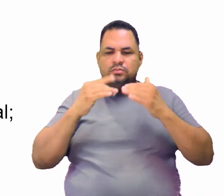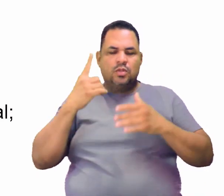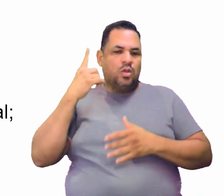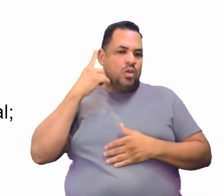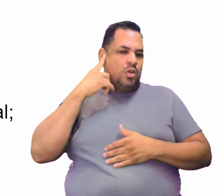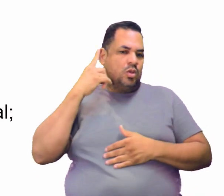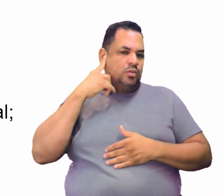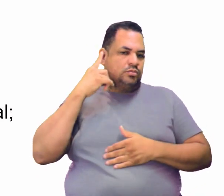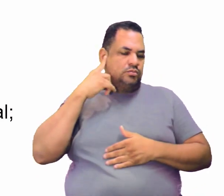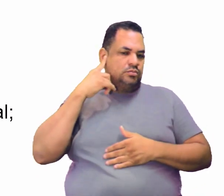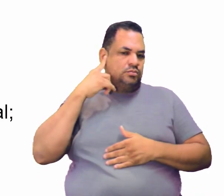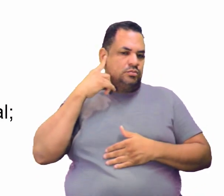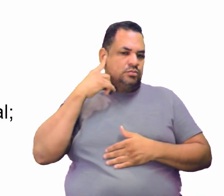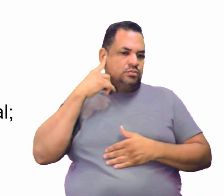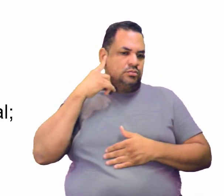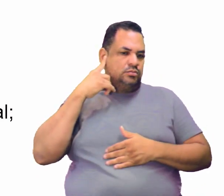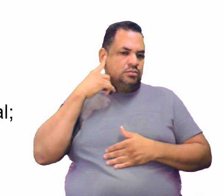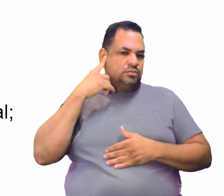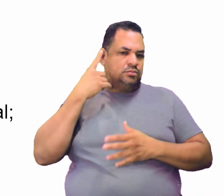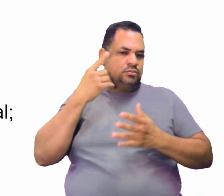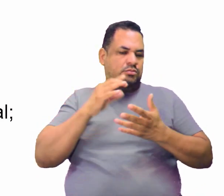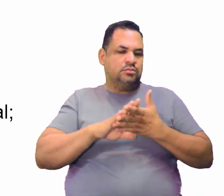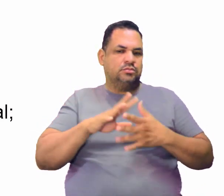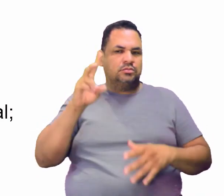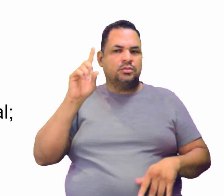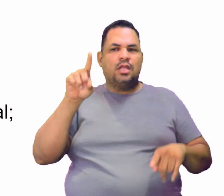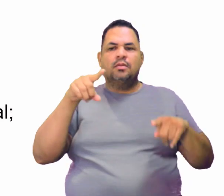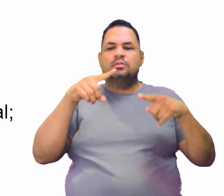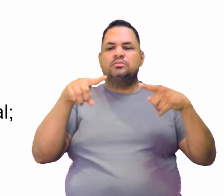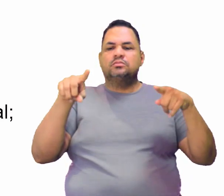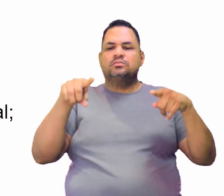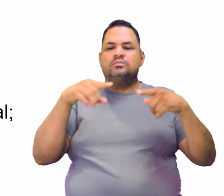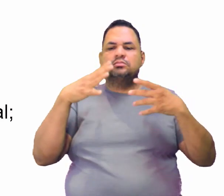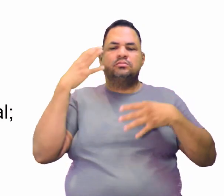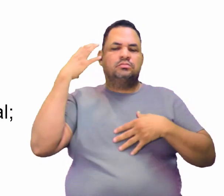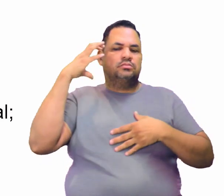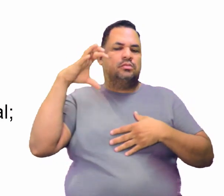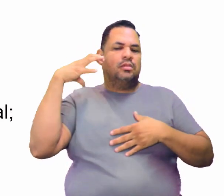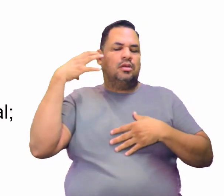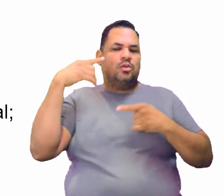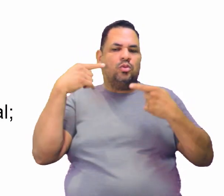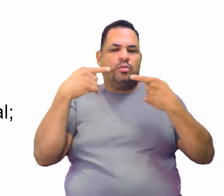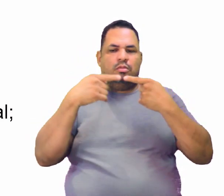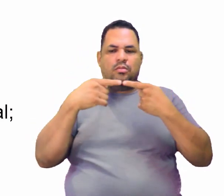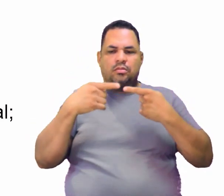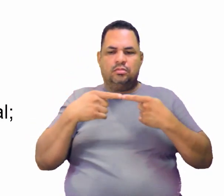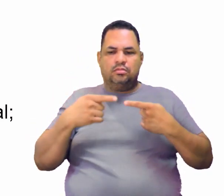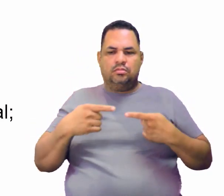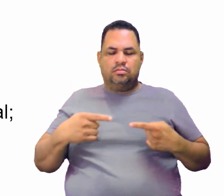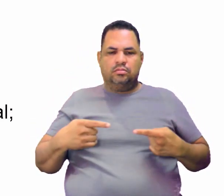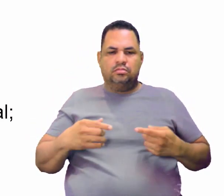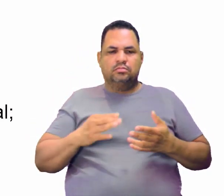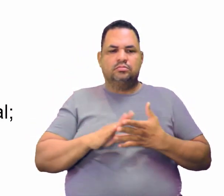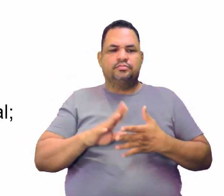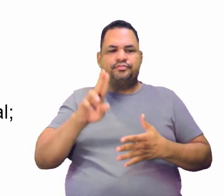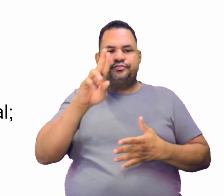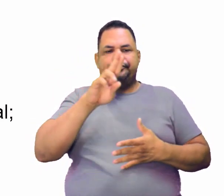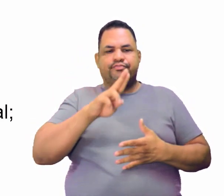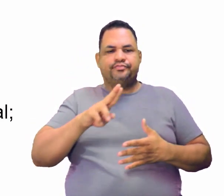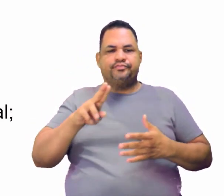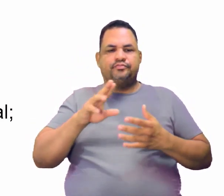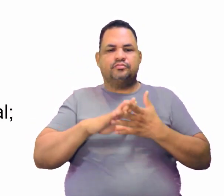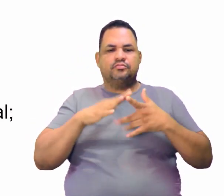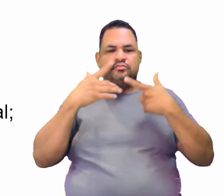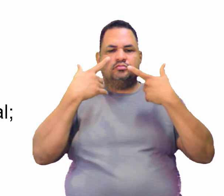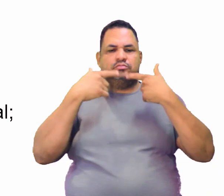som. Figuras de som vai lembrar musicalidade, as combinações, tá certo? Faz uso da